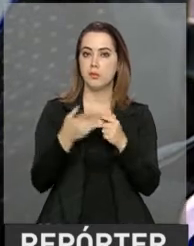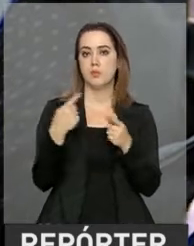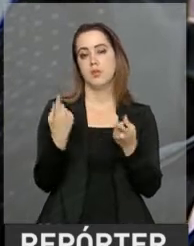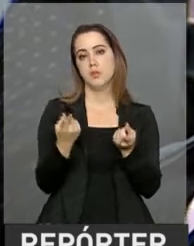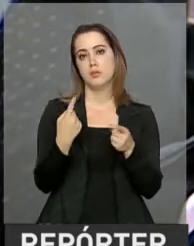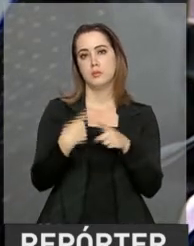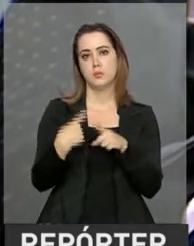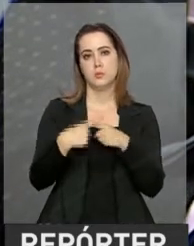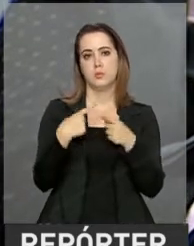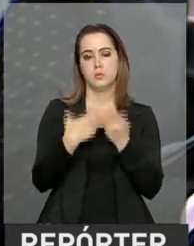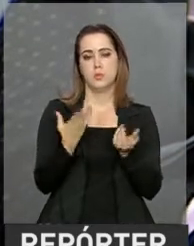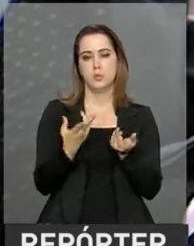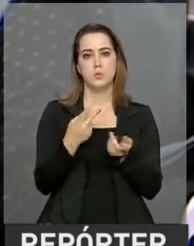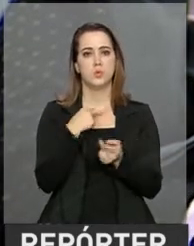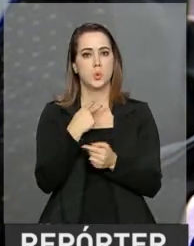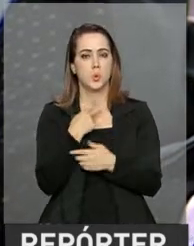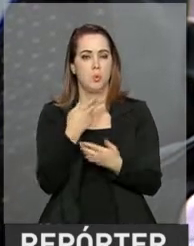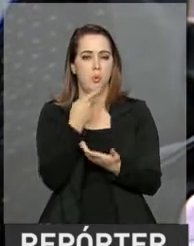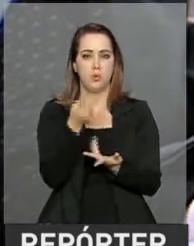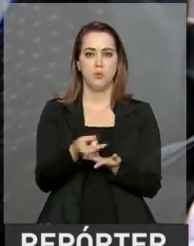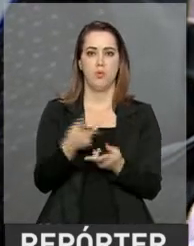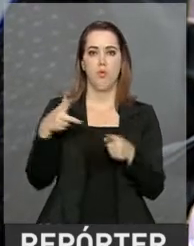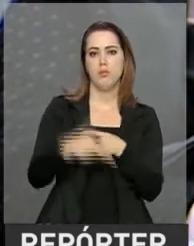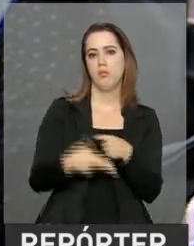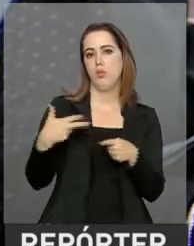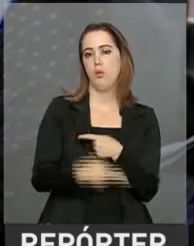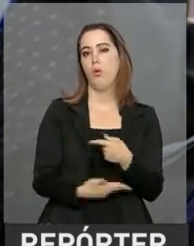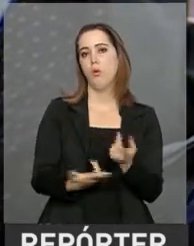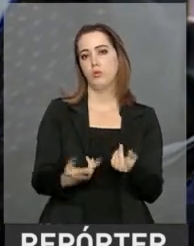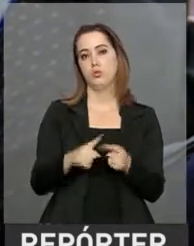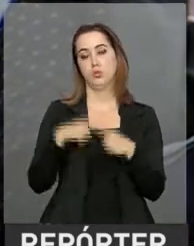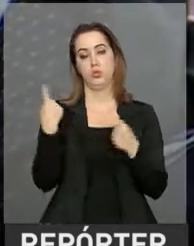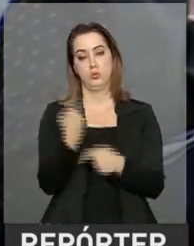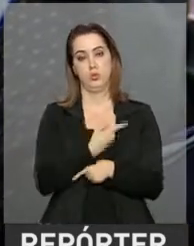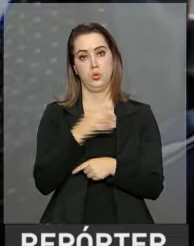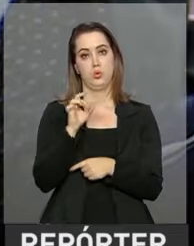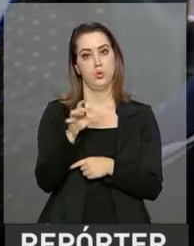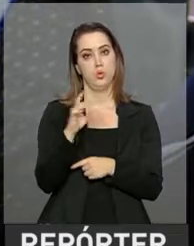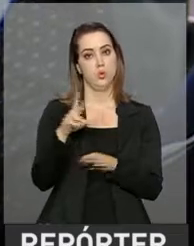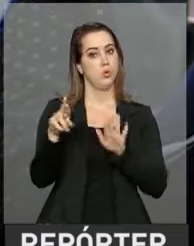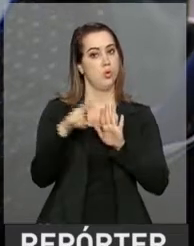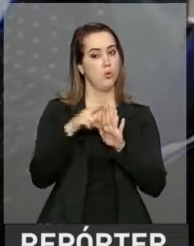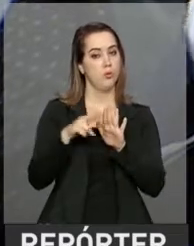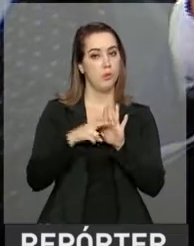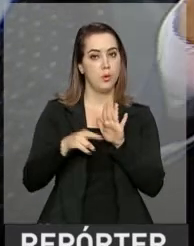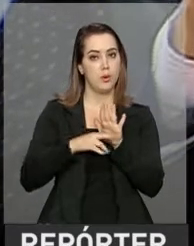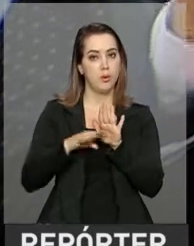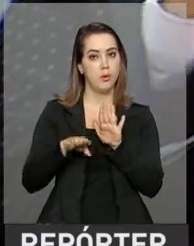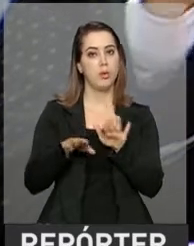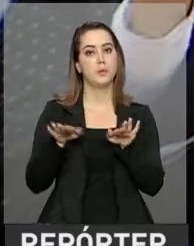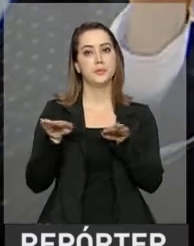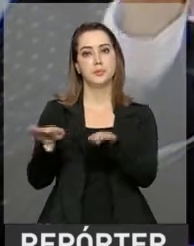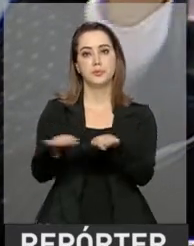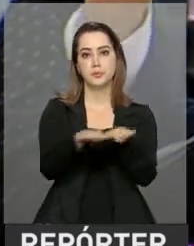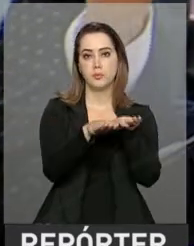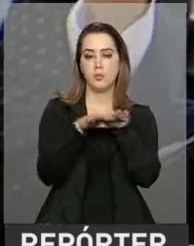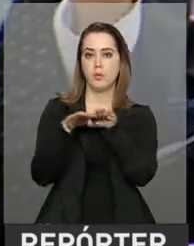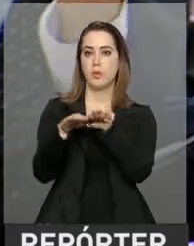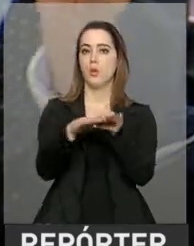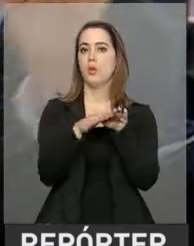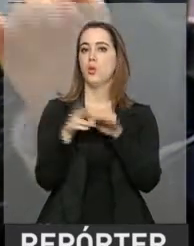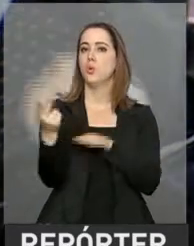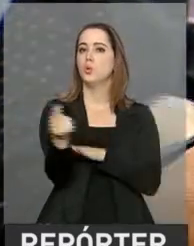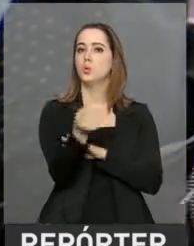se propõe nenhum tipo de corte abrupto. O que nós estamos propondo é uma regra estável de manutenção do valor